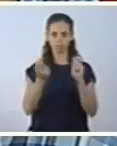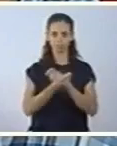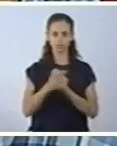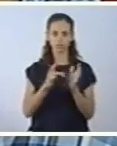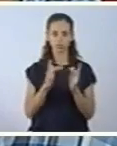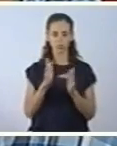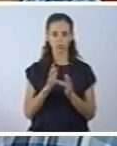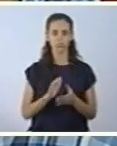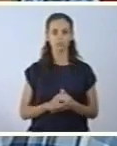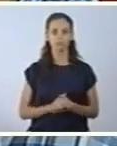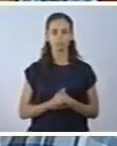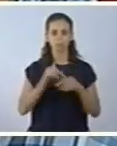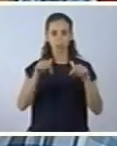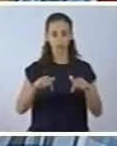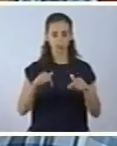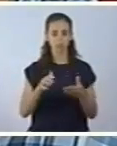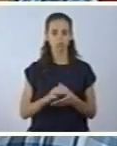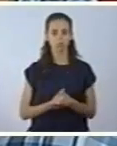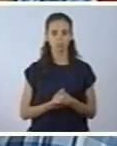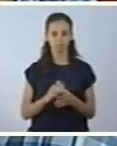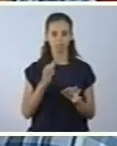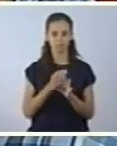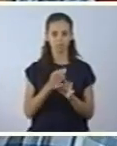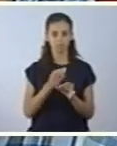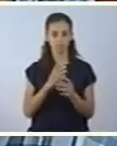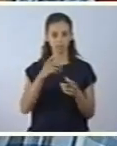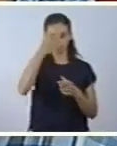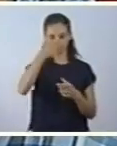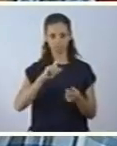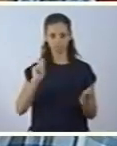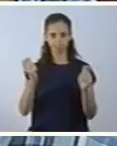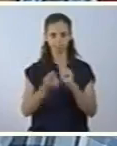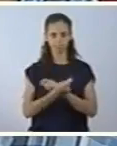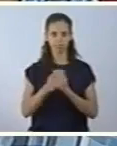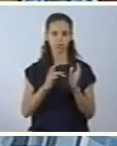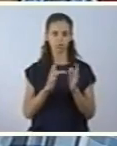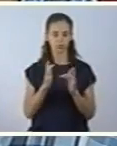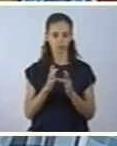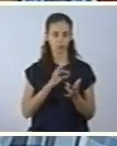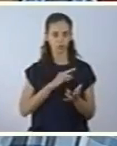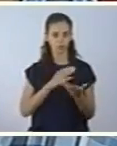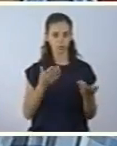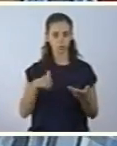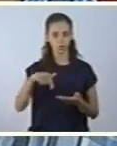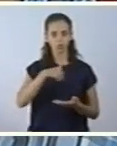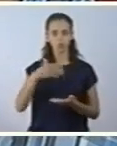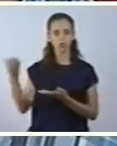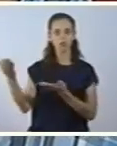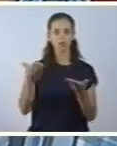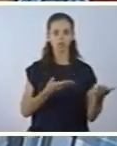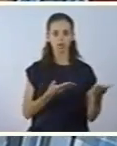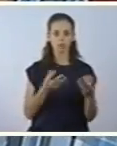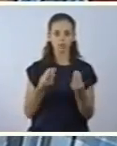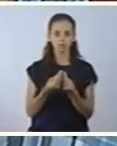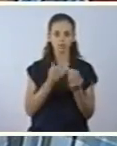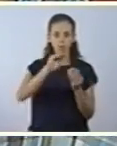Jesus. Hoje, nesta festa da transfiguração do Senhor, somos convidados a subir com Jesus